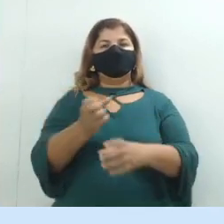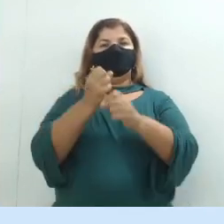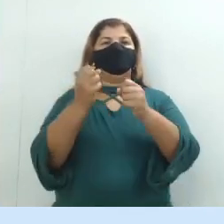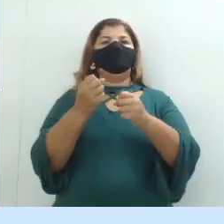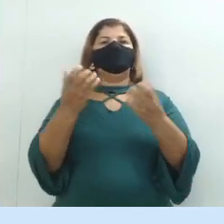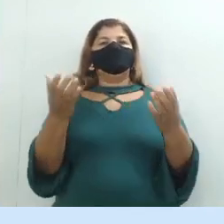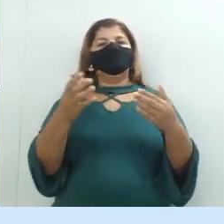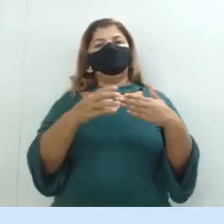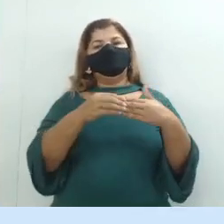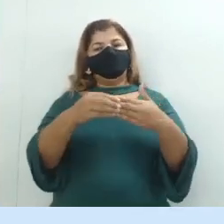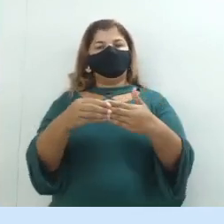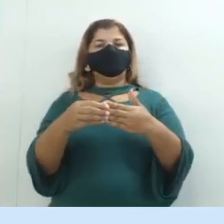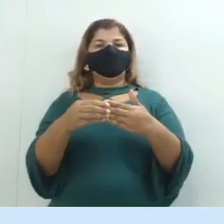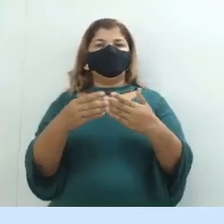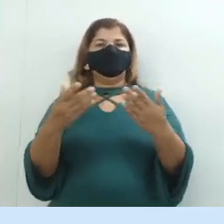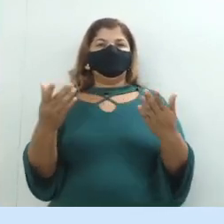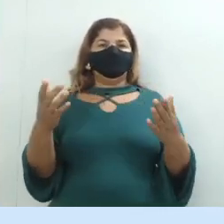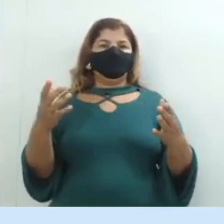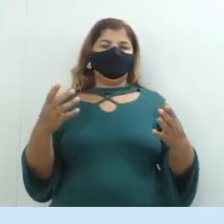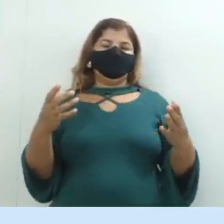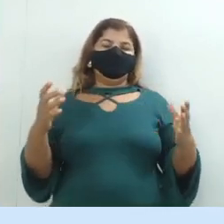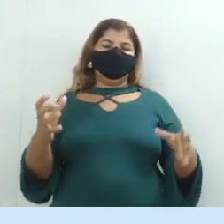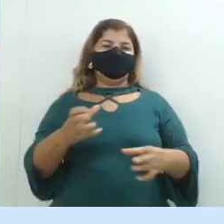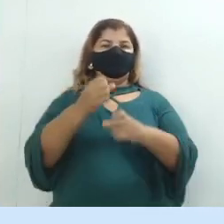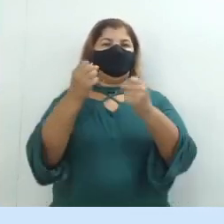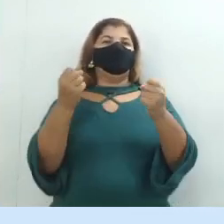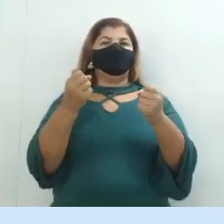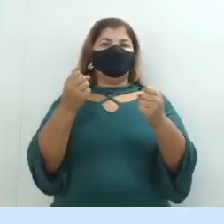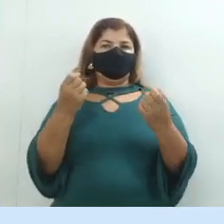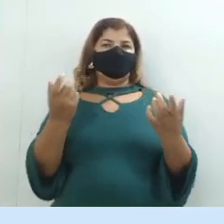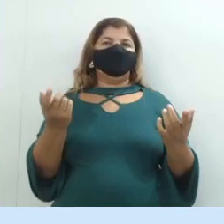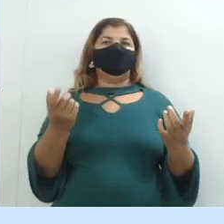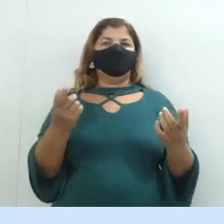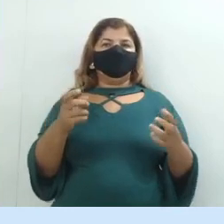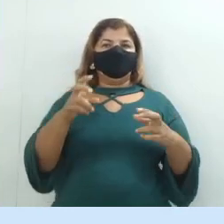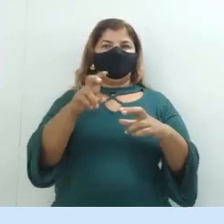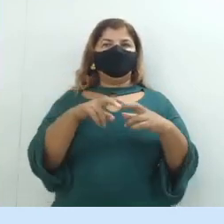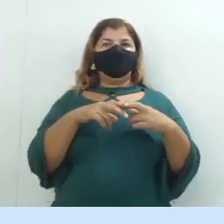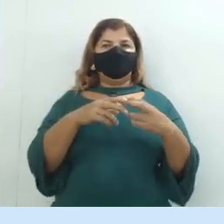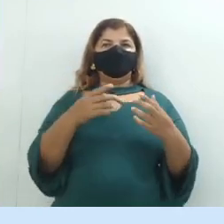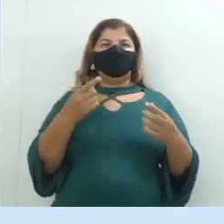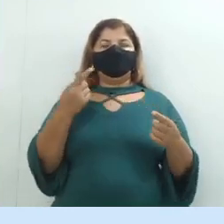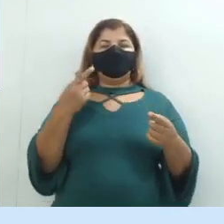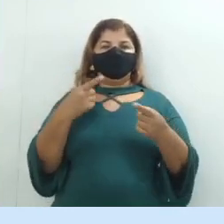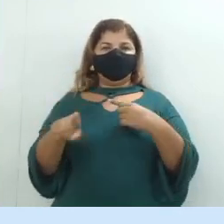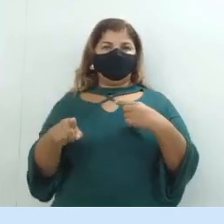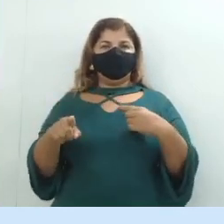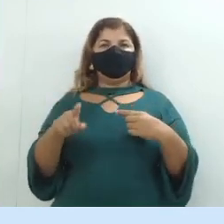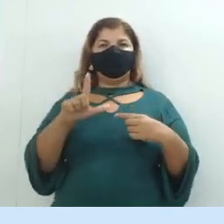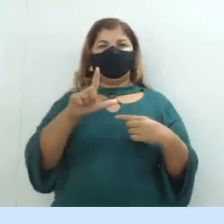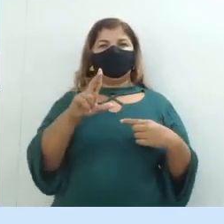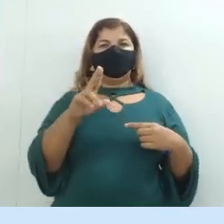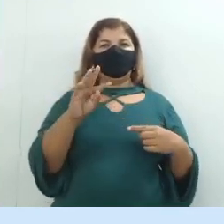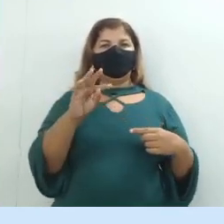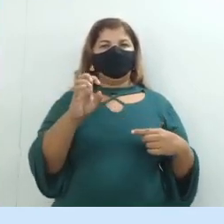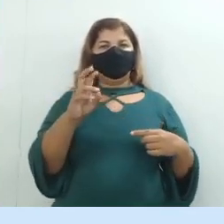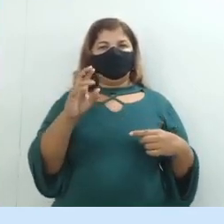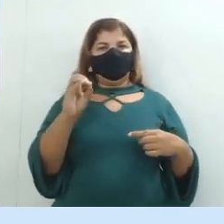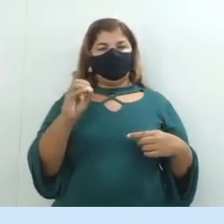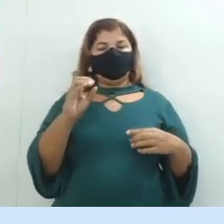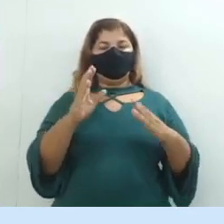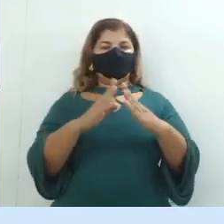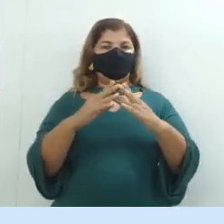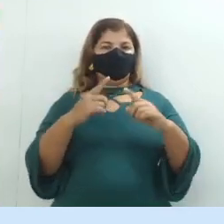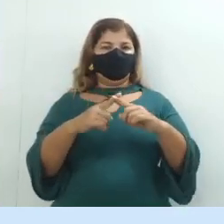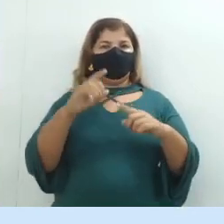que conduziam você à salvação. E essa discordância levou aí ao rompimento de Lutero com a Igreja Católica.